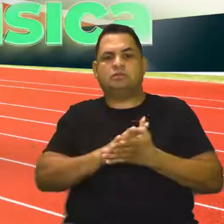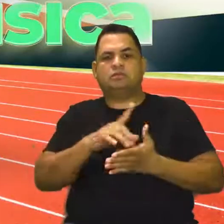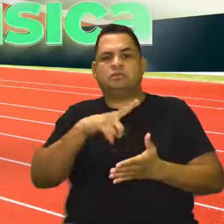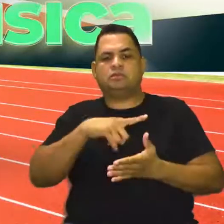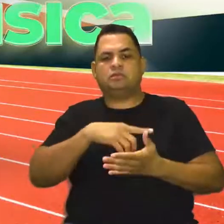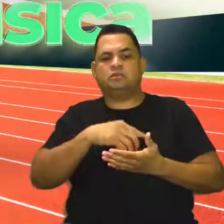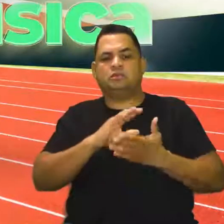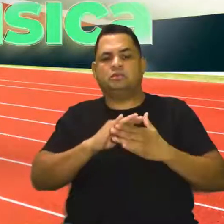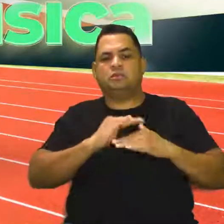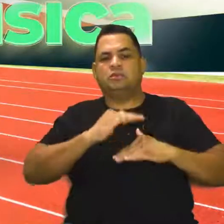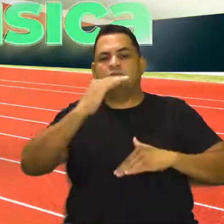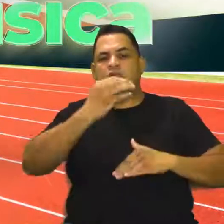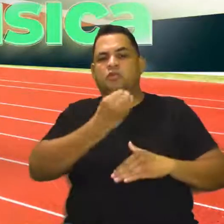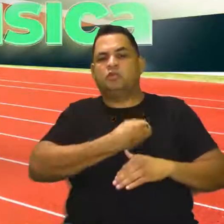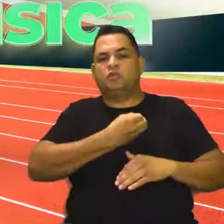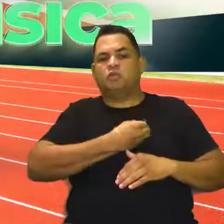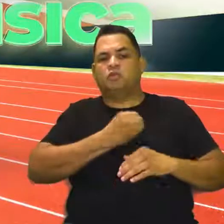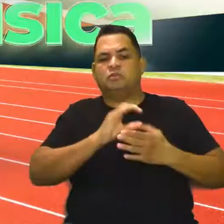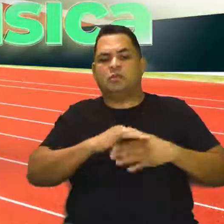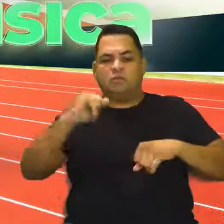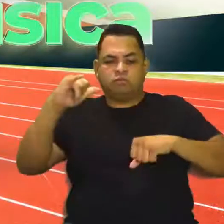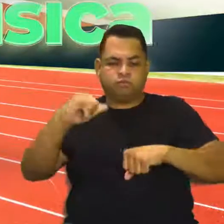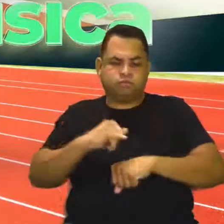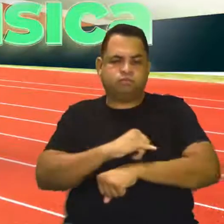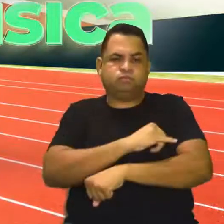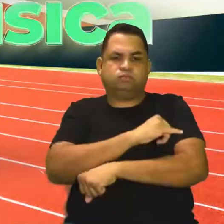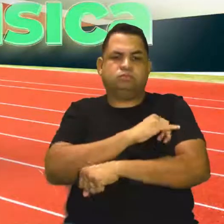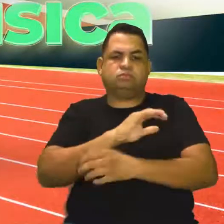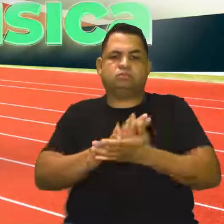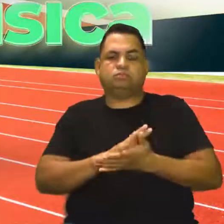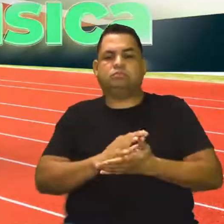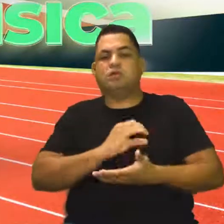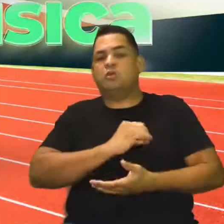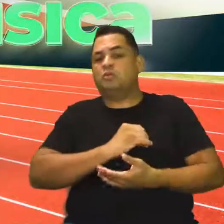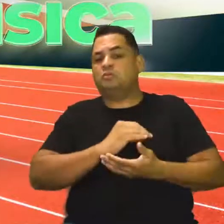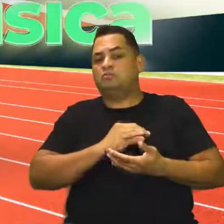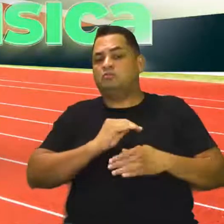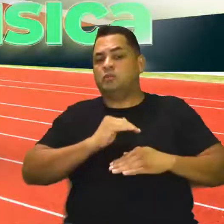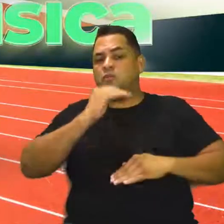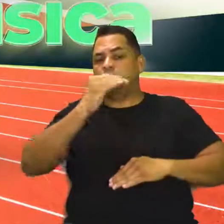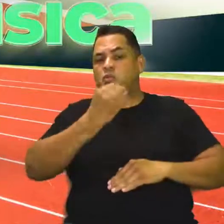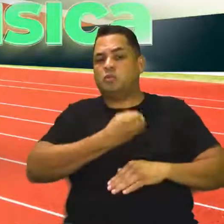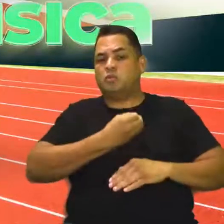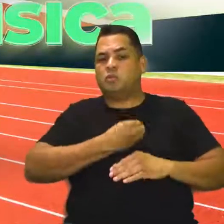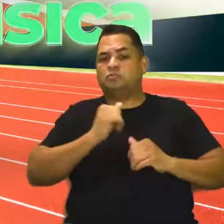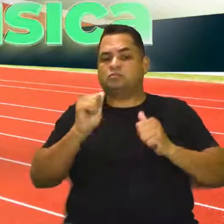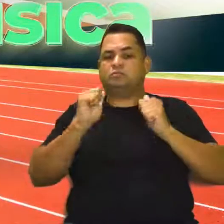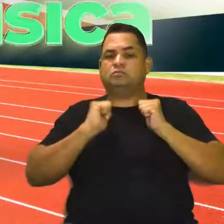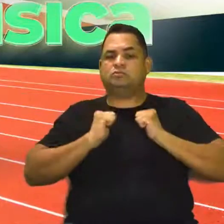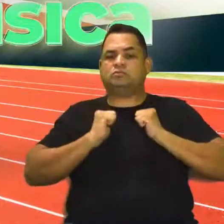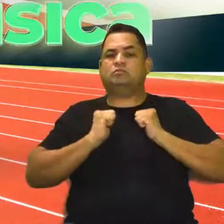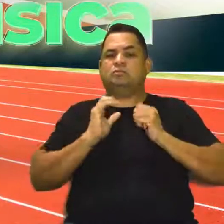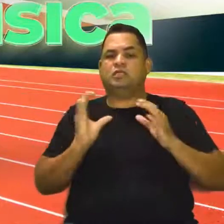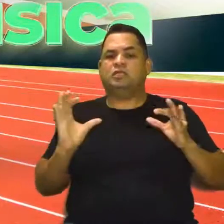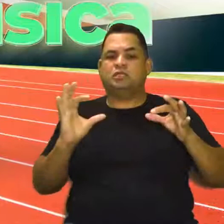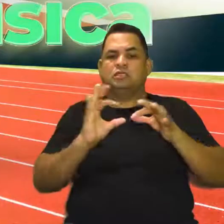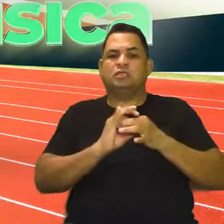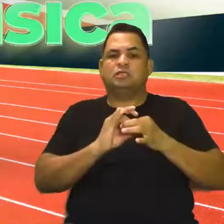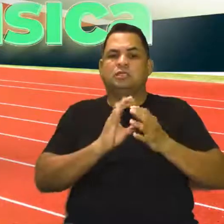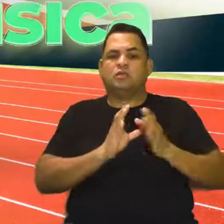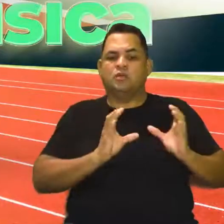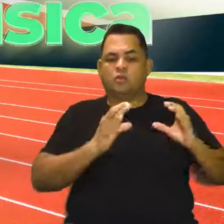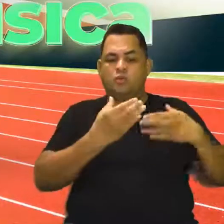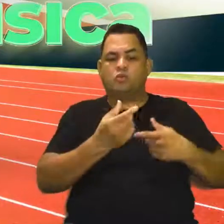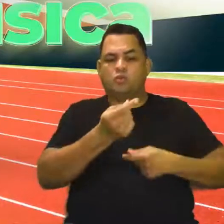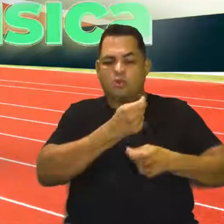maior índice de obesidade, o maior índice de sedentarismo, e aí a gente vai associar classe econômica, geralmente